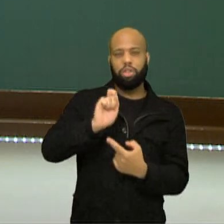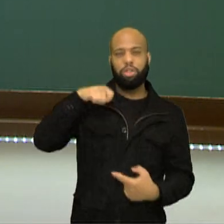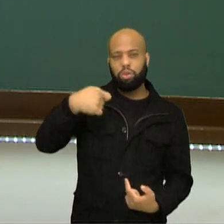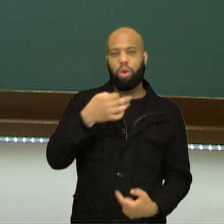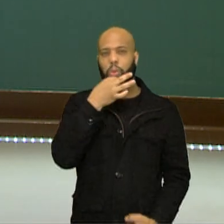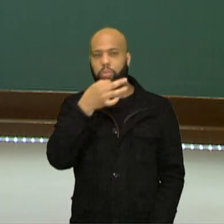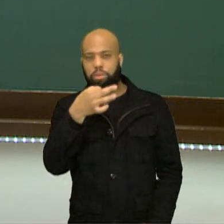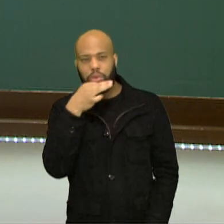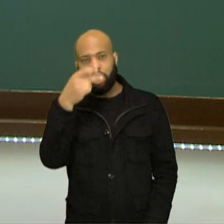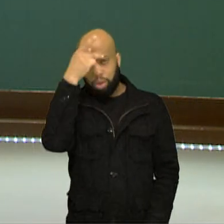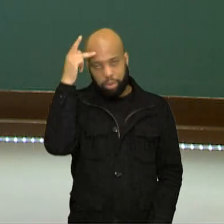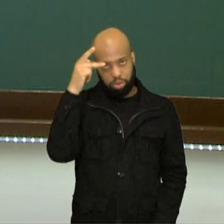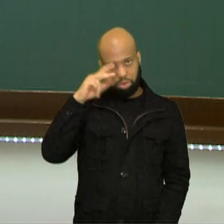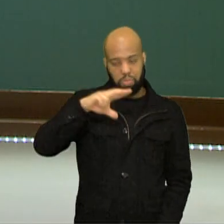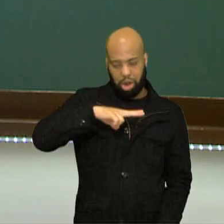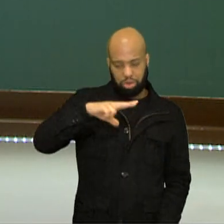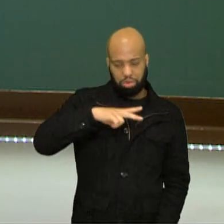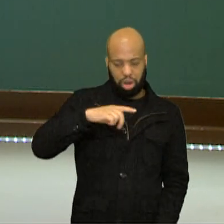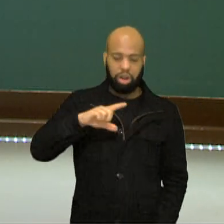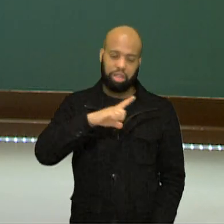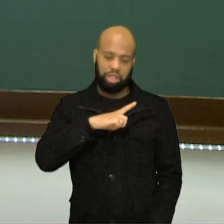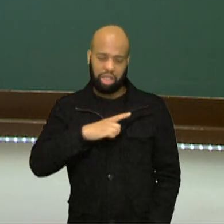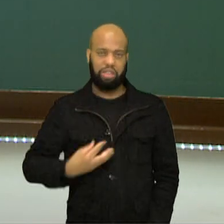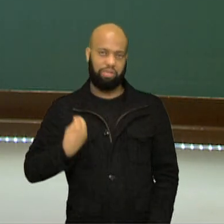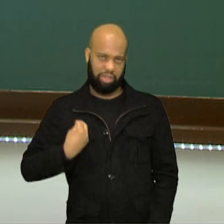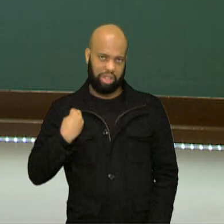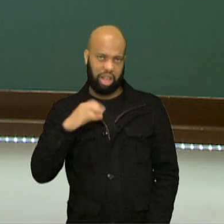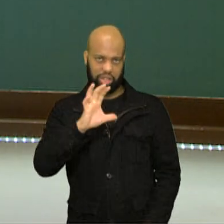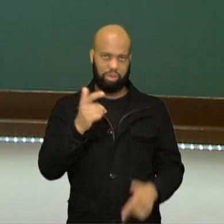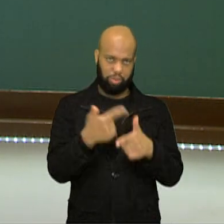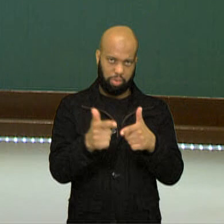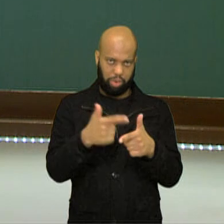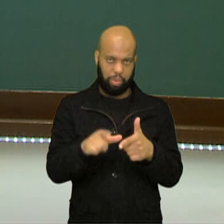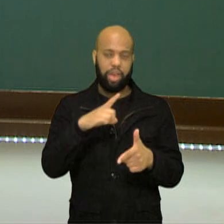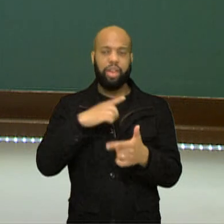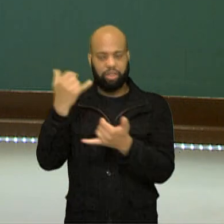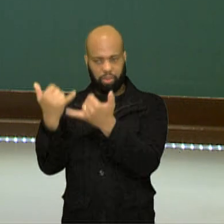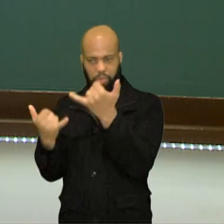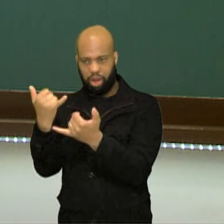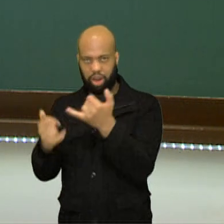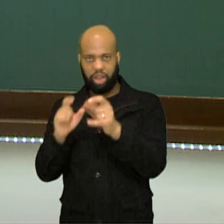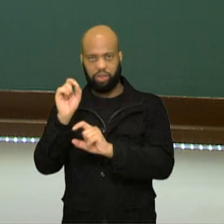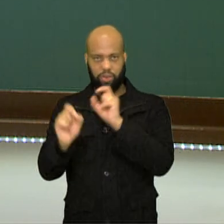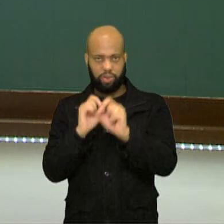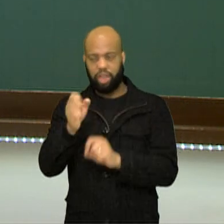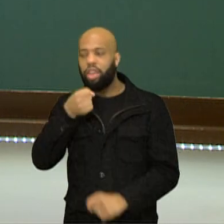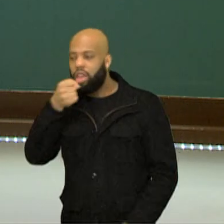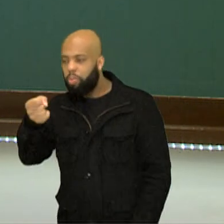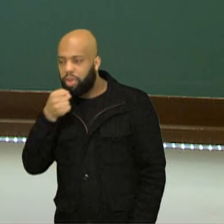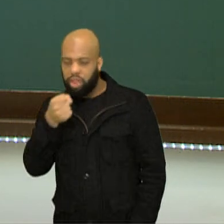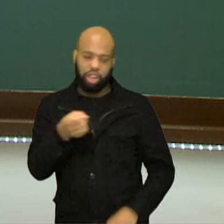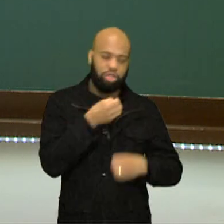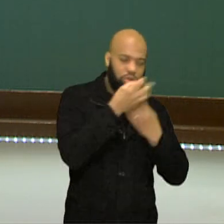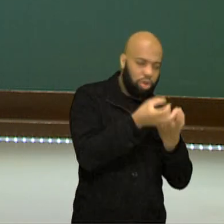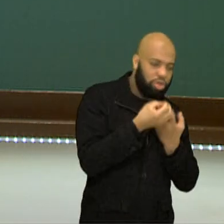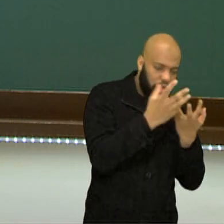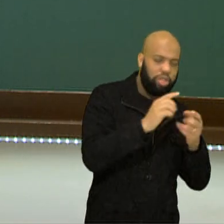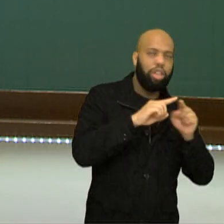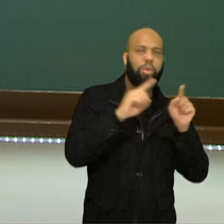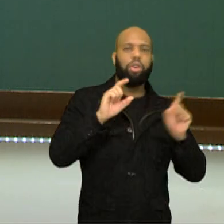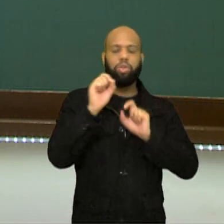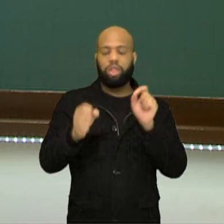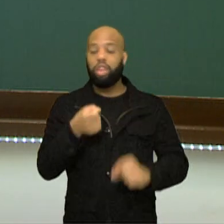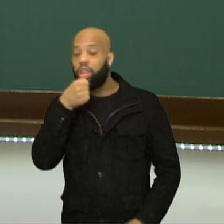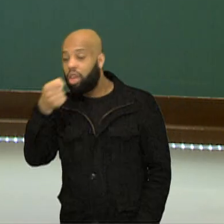que passam por esse problema. Há uma certa semelhança entre a reportagem e a notícia, né? Mas o fato é que